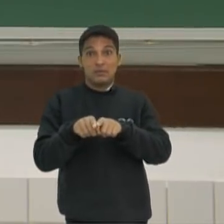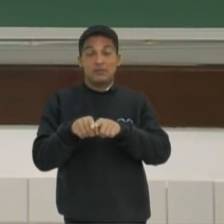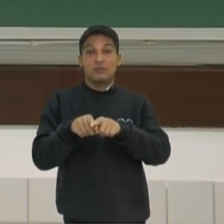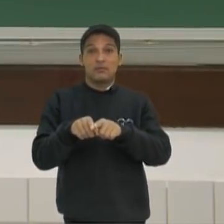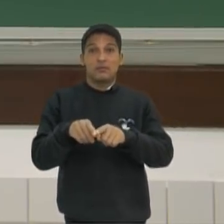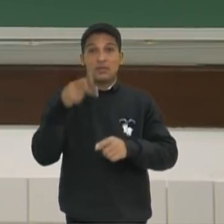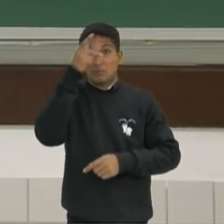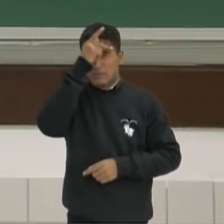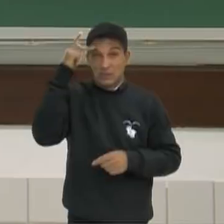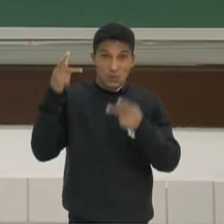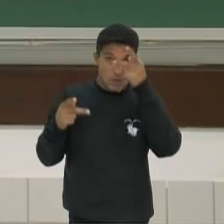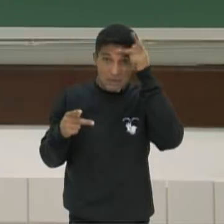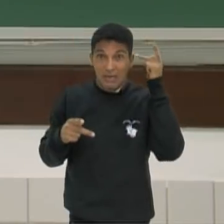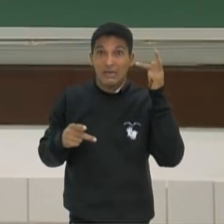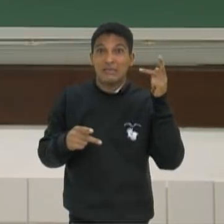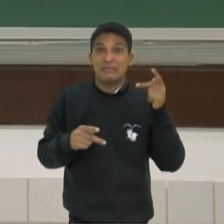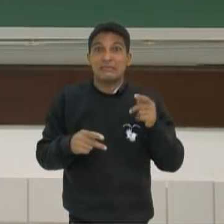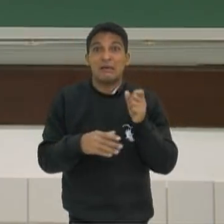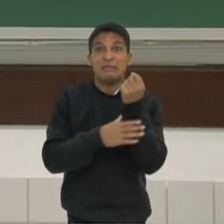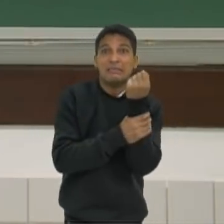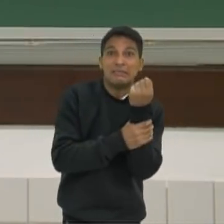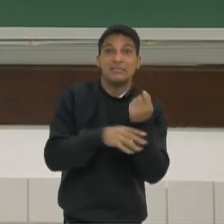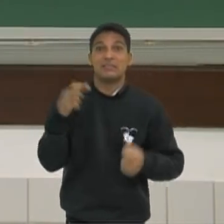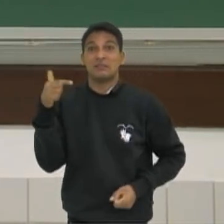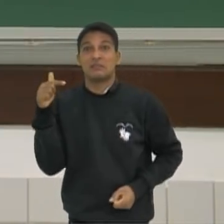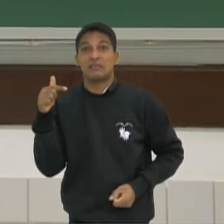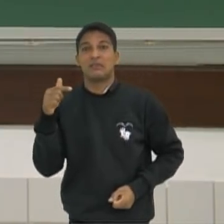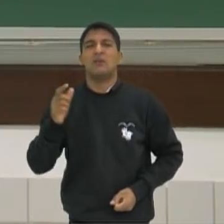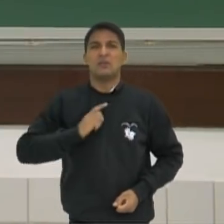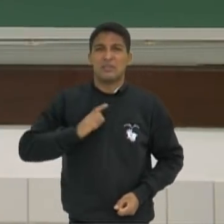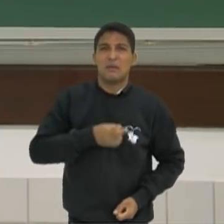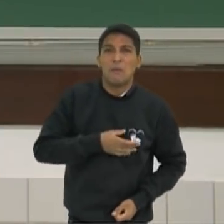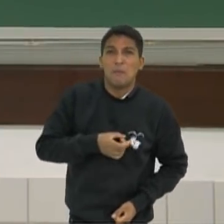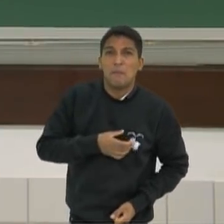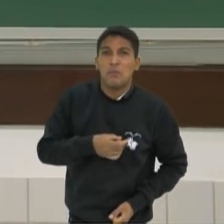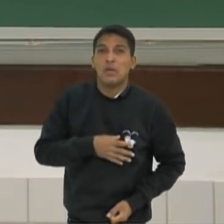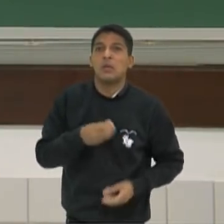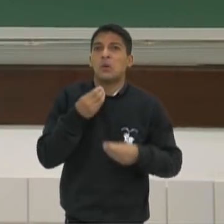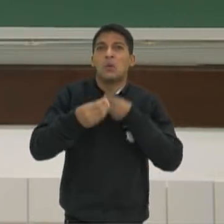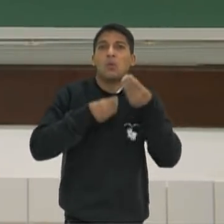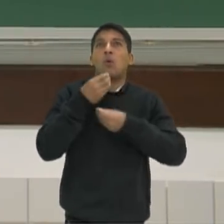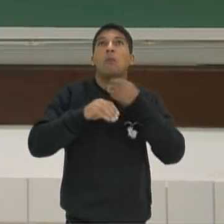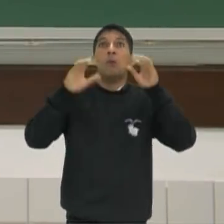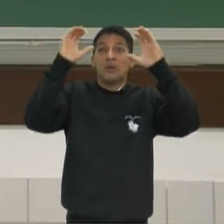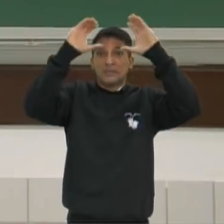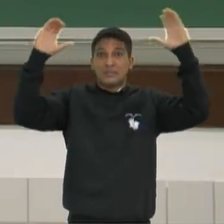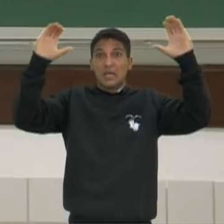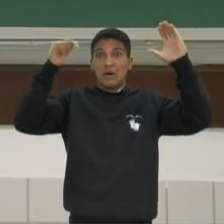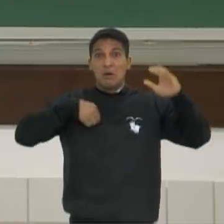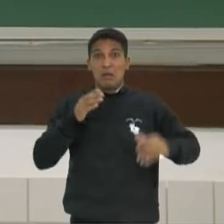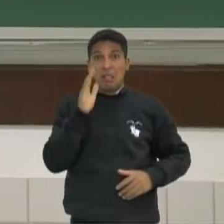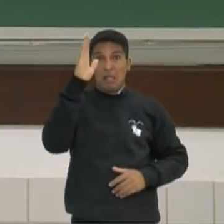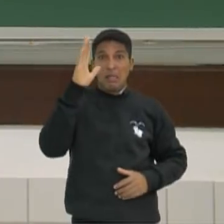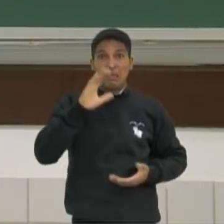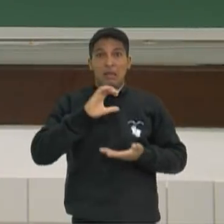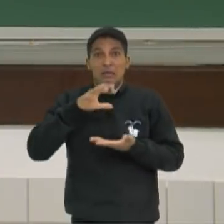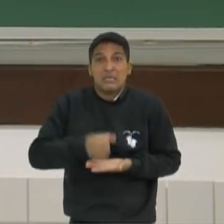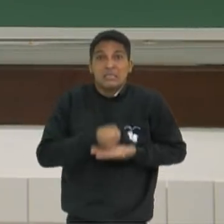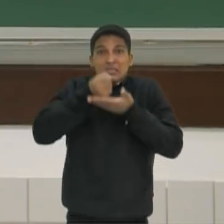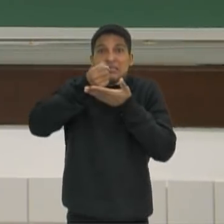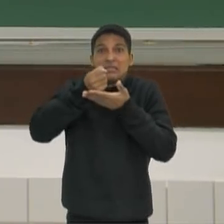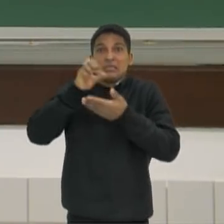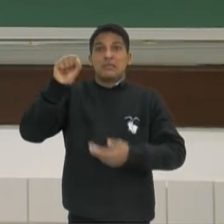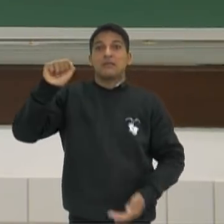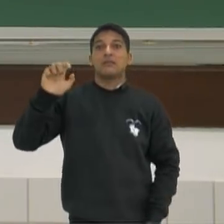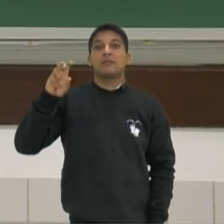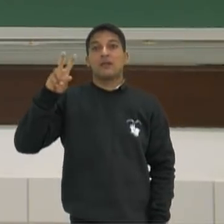de será que eu vou alcançar os céus, de como a mulher ela era encarada por essa sociedade, mas a gente também tem que pensar